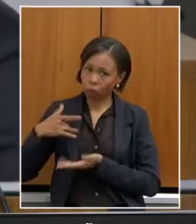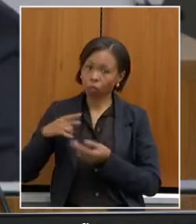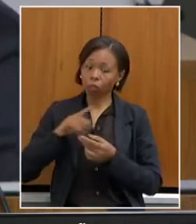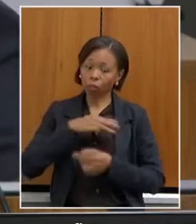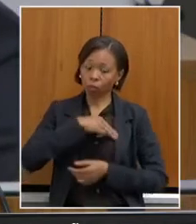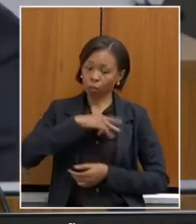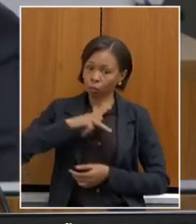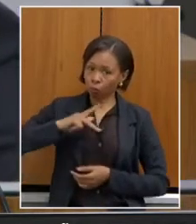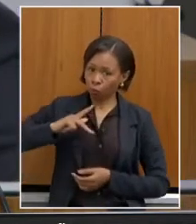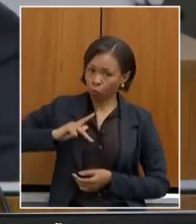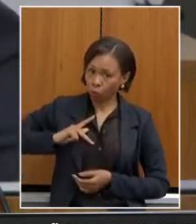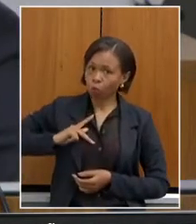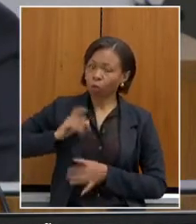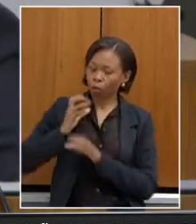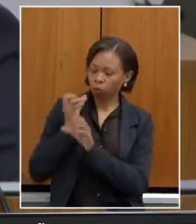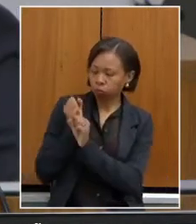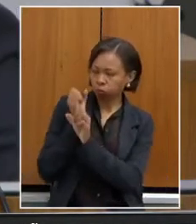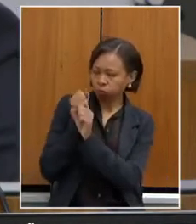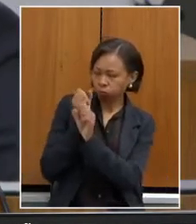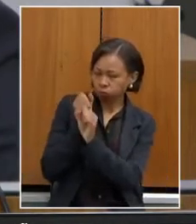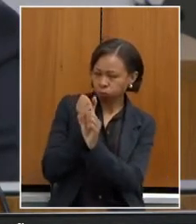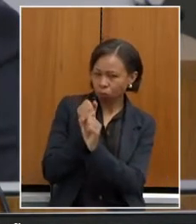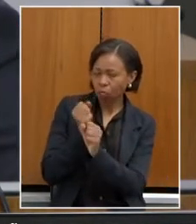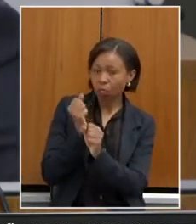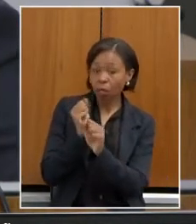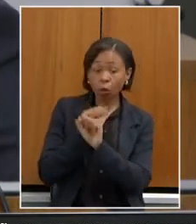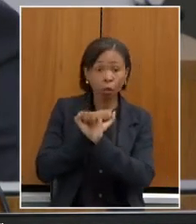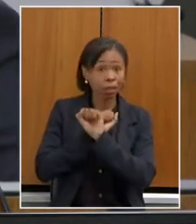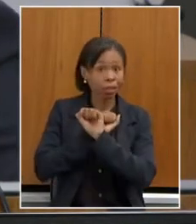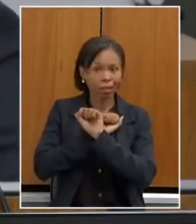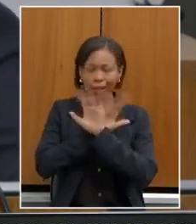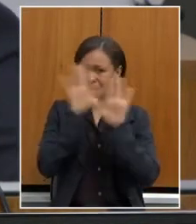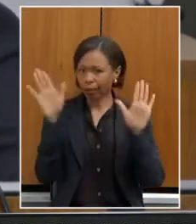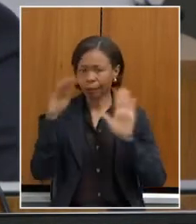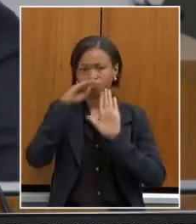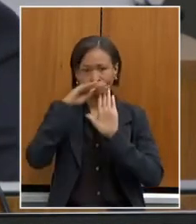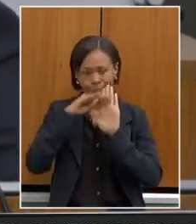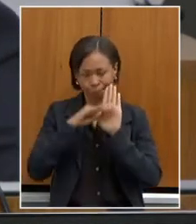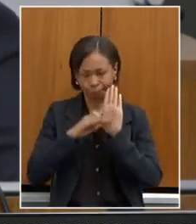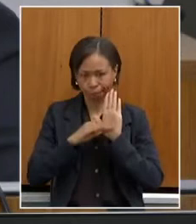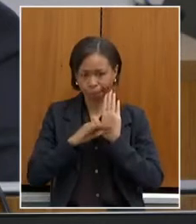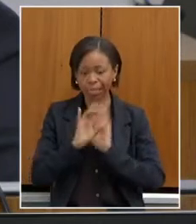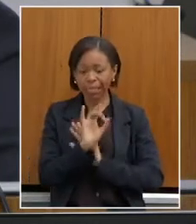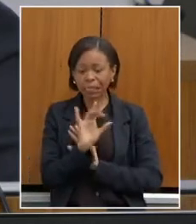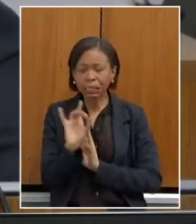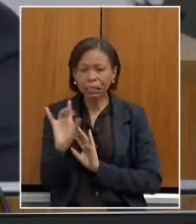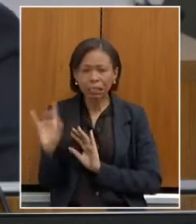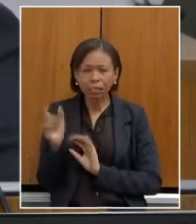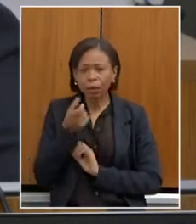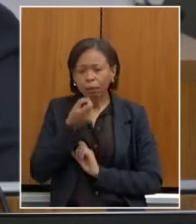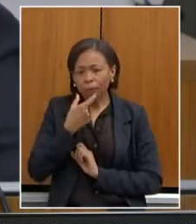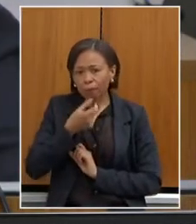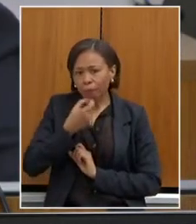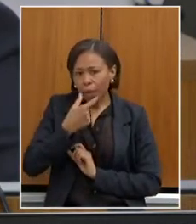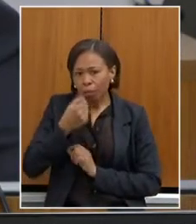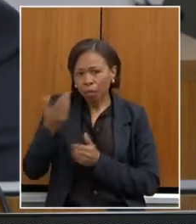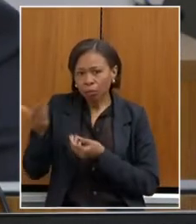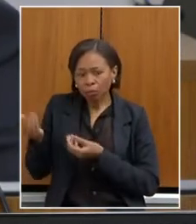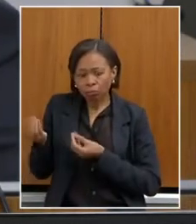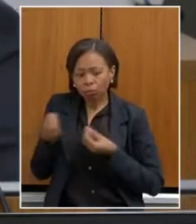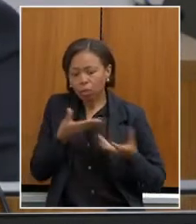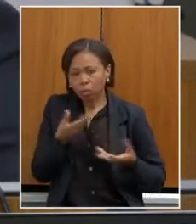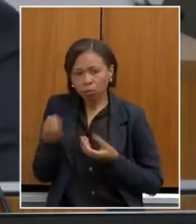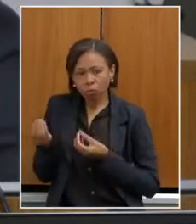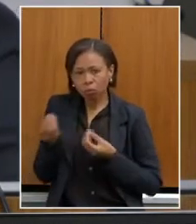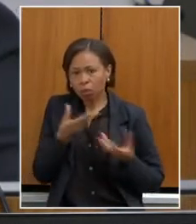técnicos e isso está na nossa transparência então cada medicamento que é transferido consta dentro do nosso Power